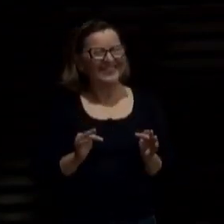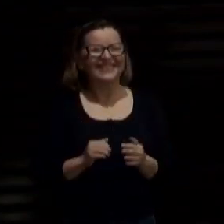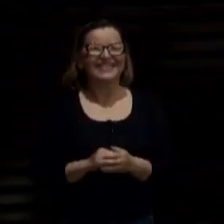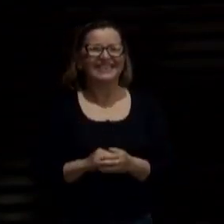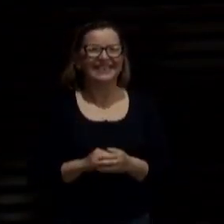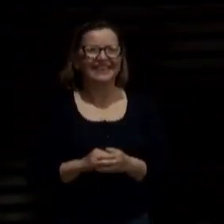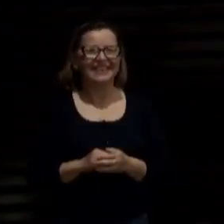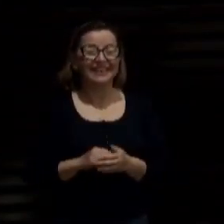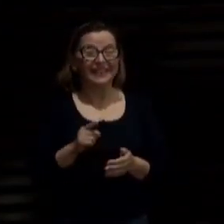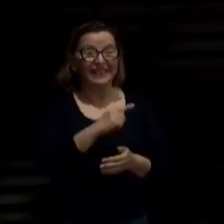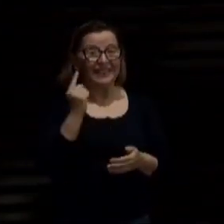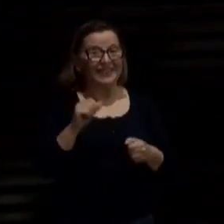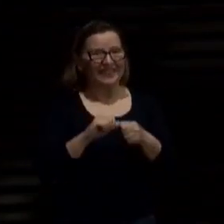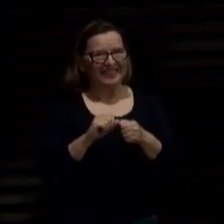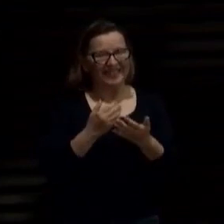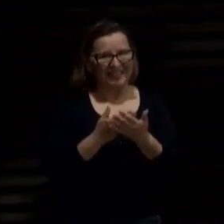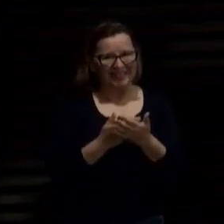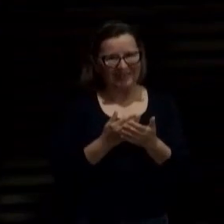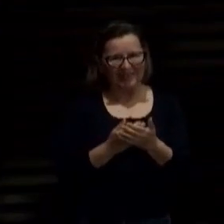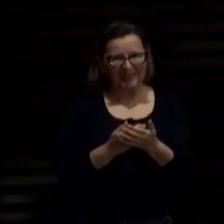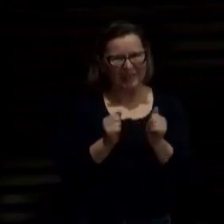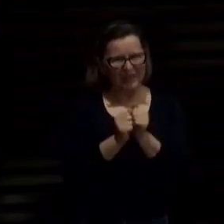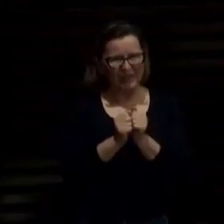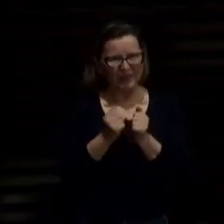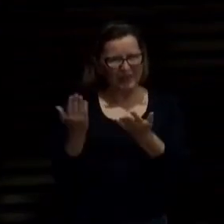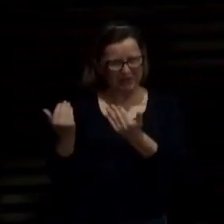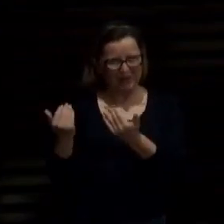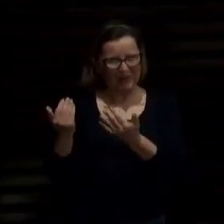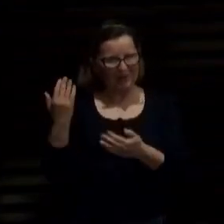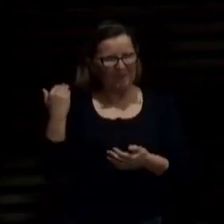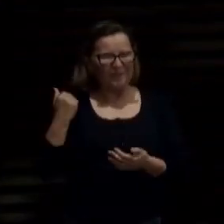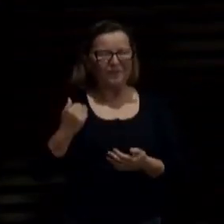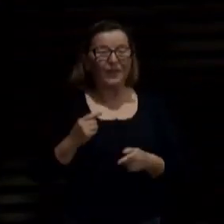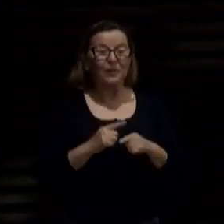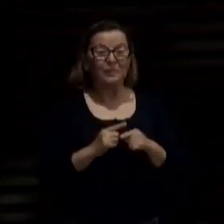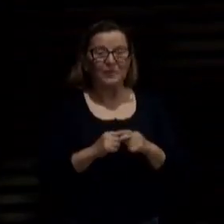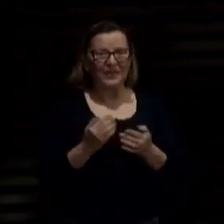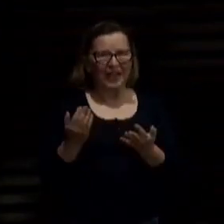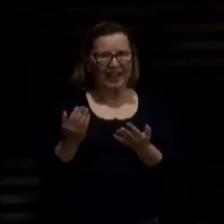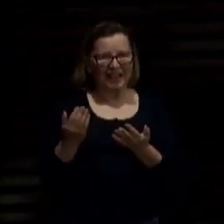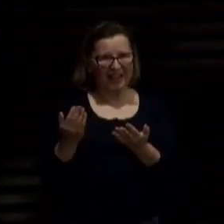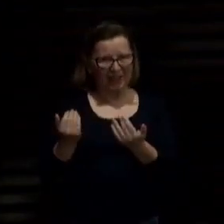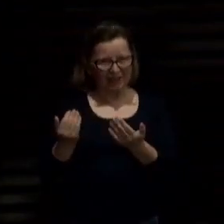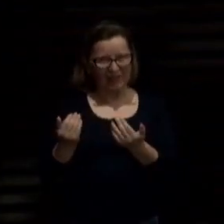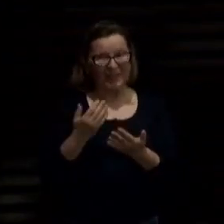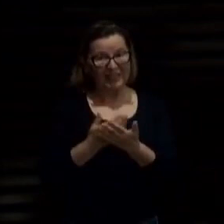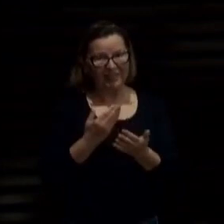A gente fez esse estudo com os jovens há uns dias atrás, porque os jovens estão estudando uma série de